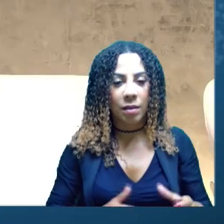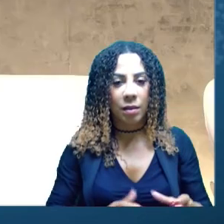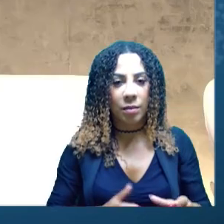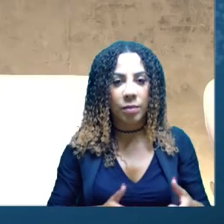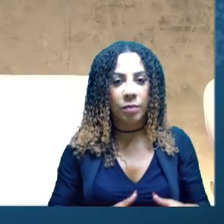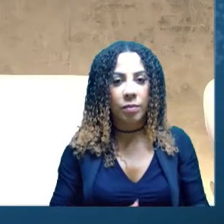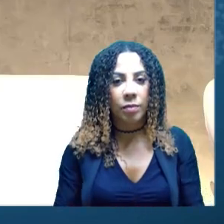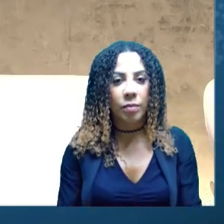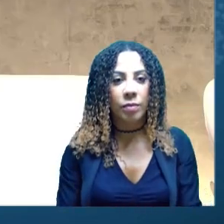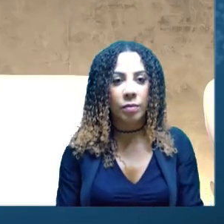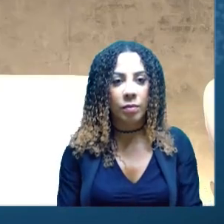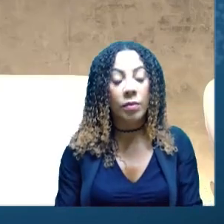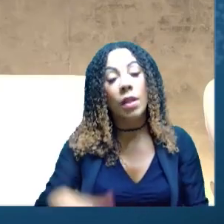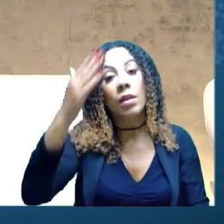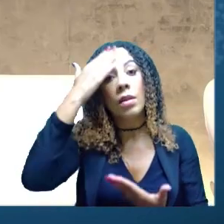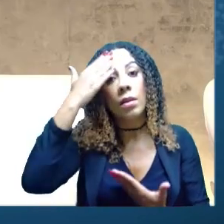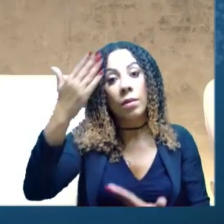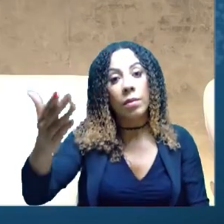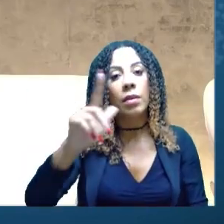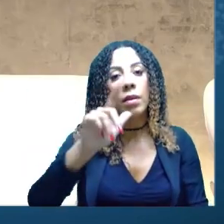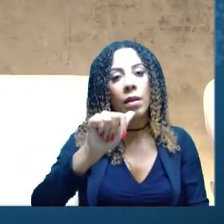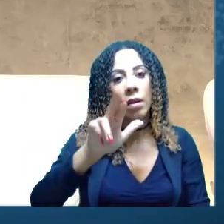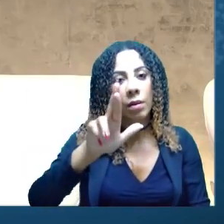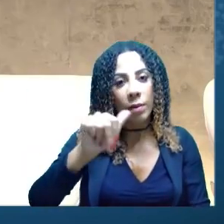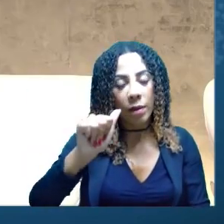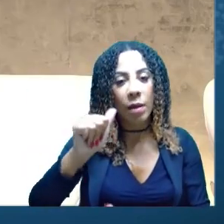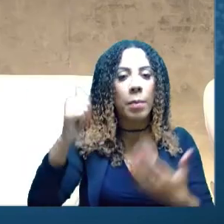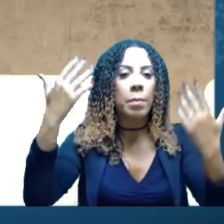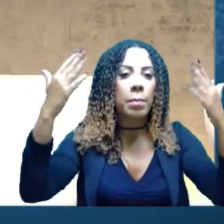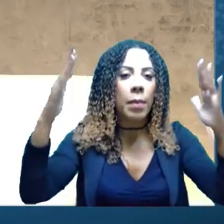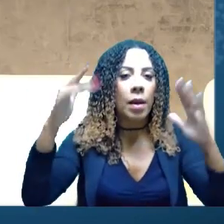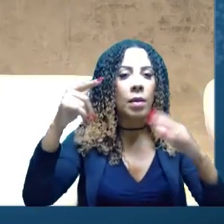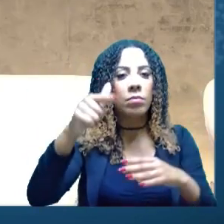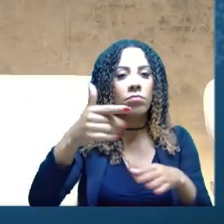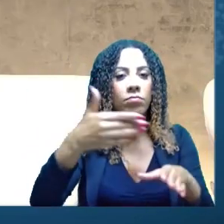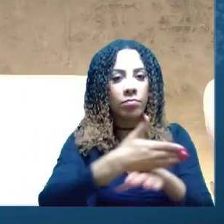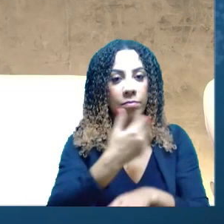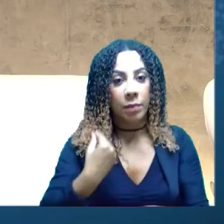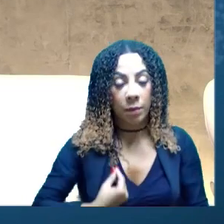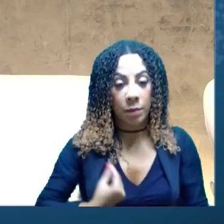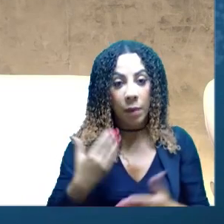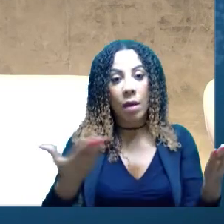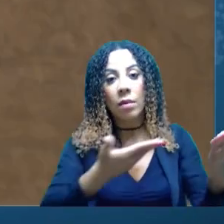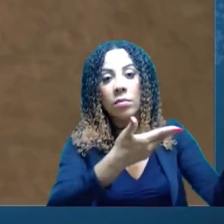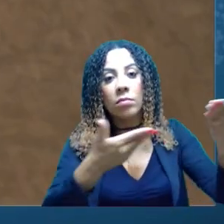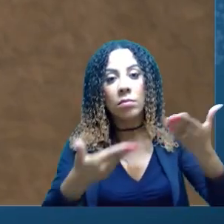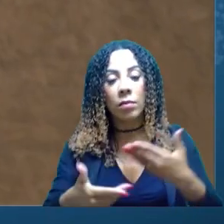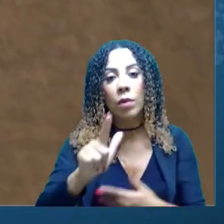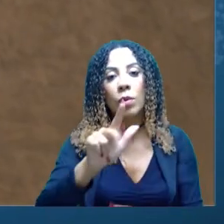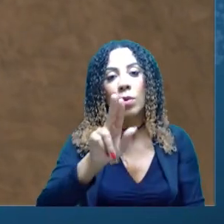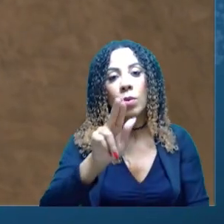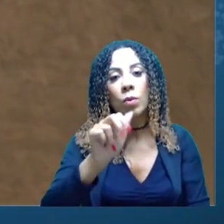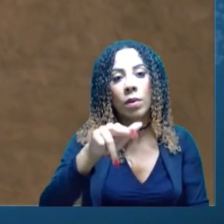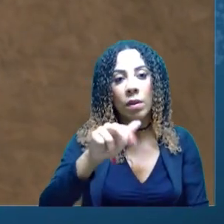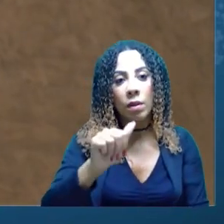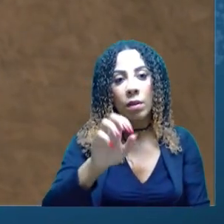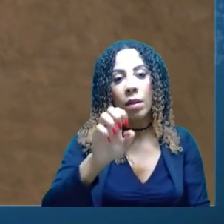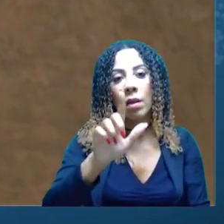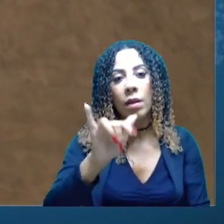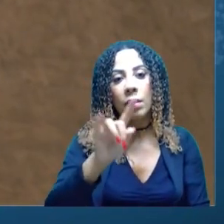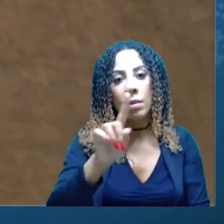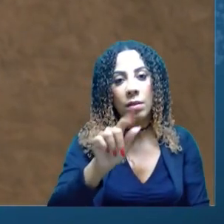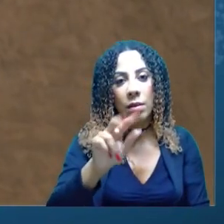Obrigada, Laura. Parabéns pela sua apresentação. Eu convido ao palco agora Luana Elisa Liebscher Vidal.